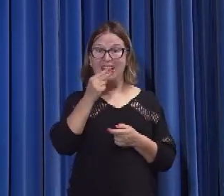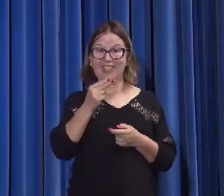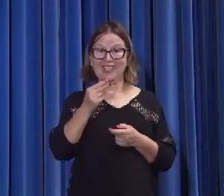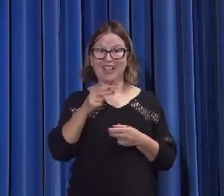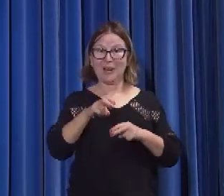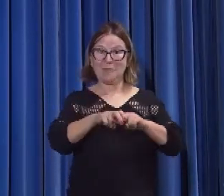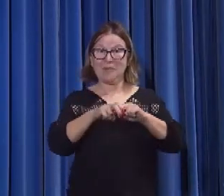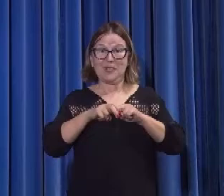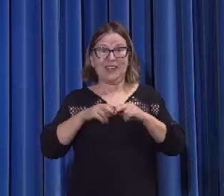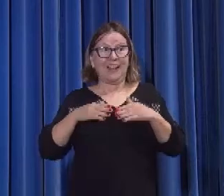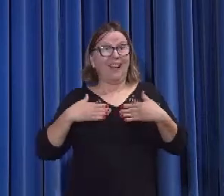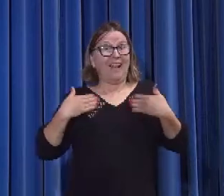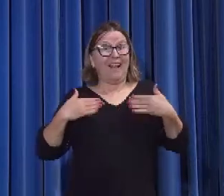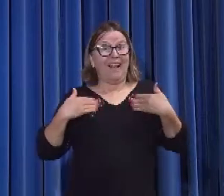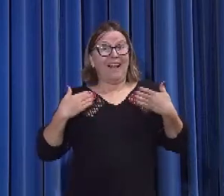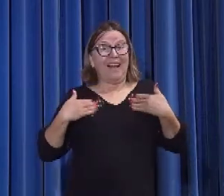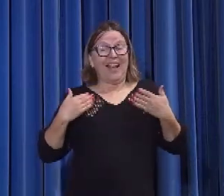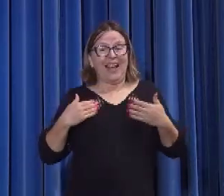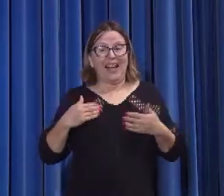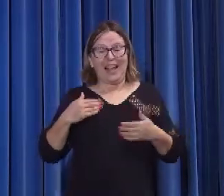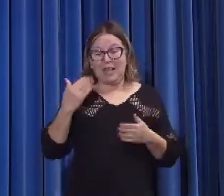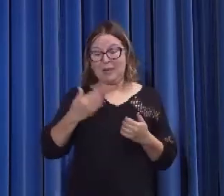as provações.